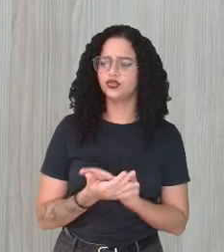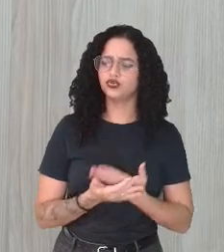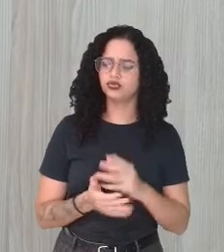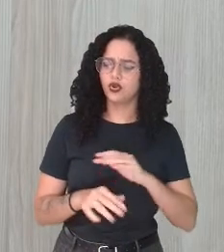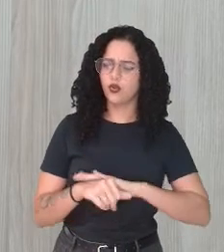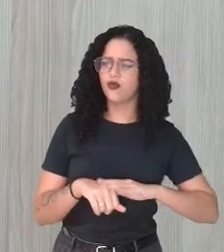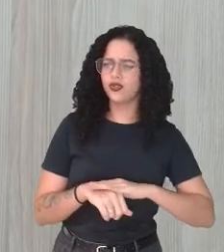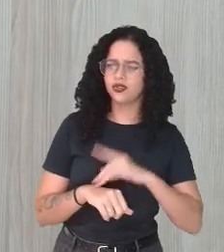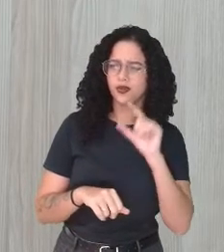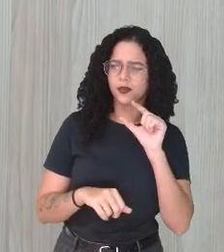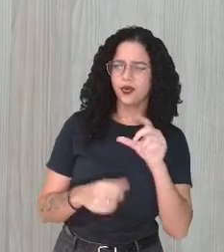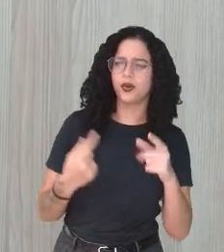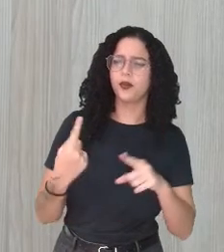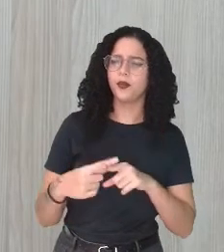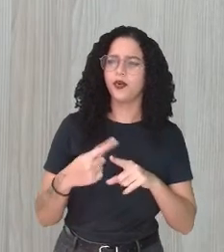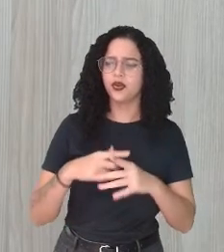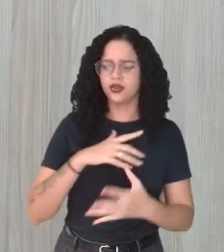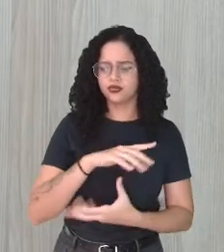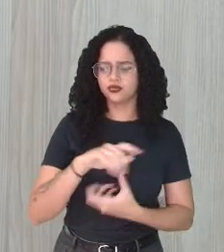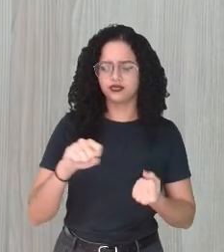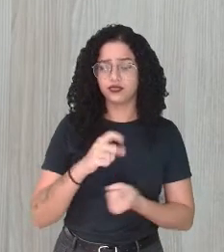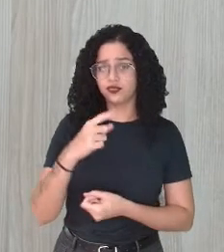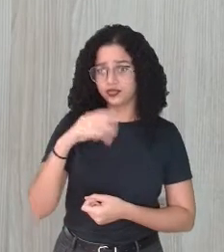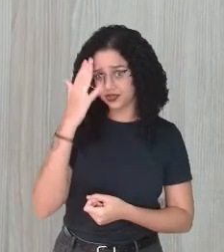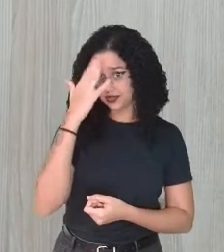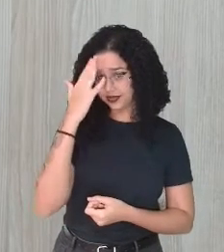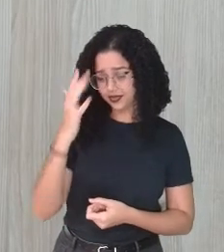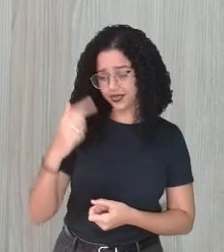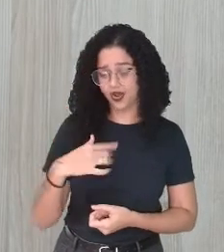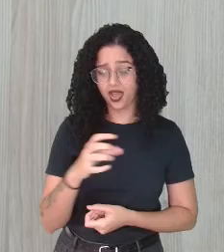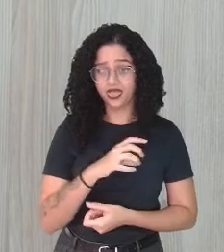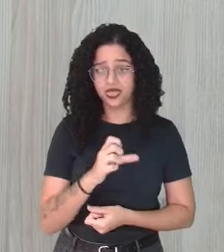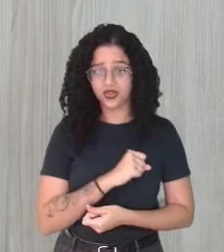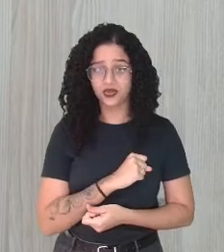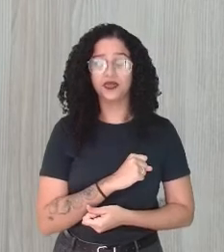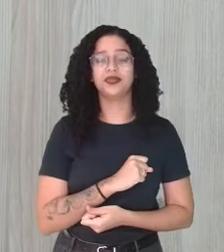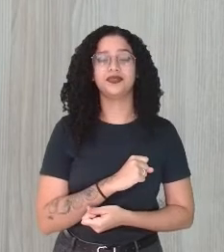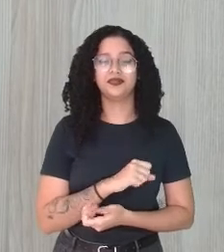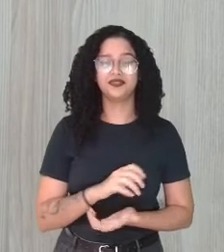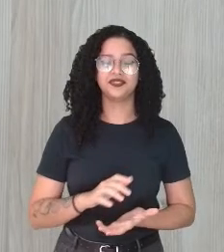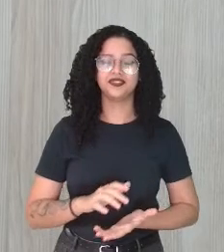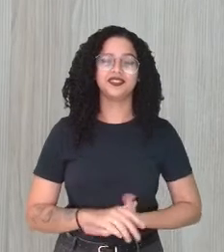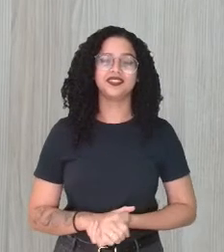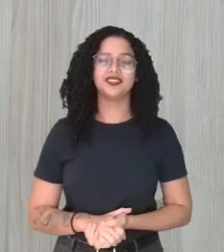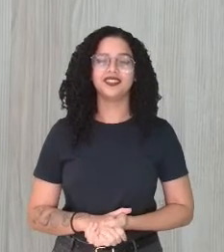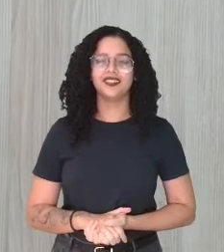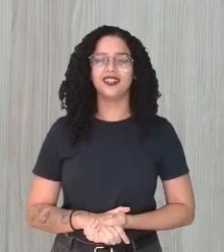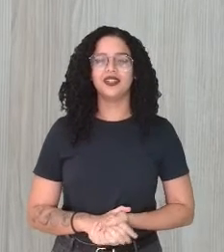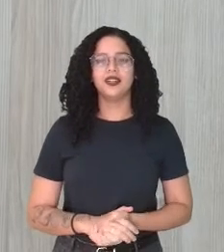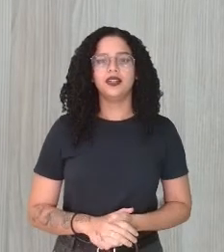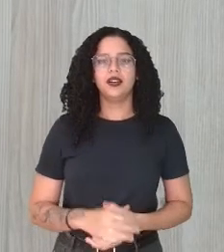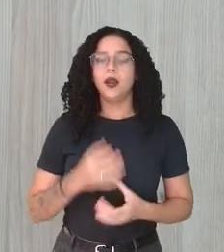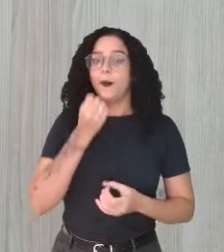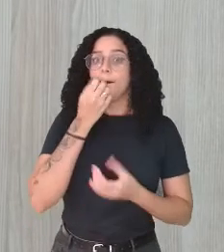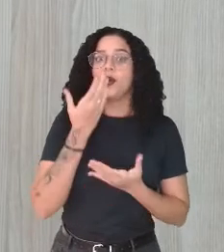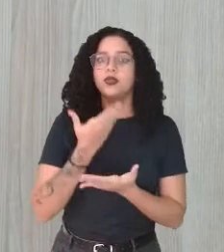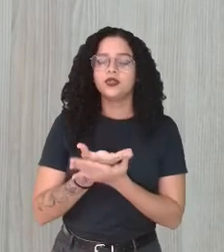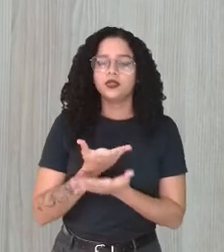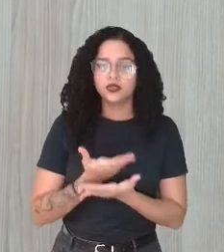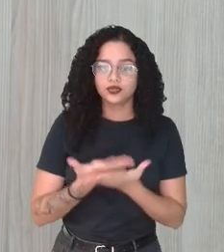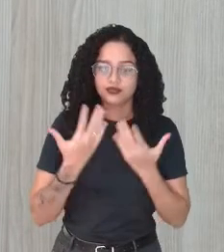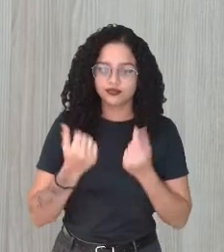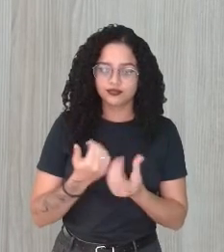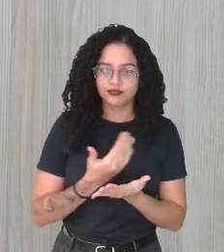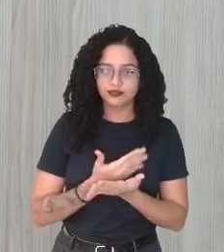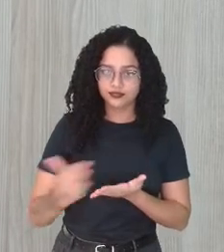porque esse assunto de sustentabilidade, vocês sabem, né? Eu adoro. Então, vamos lá, bons estudos.